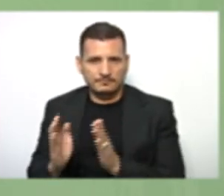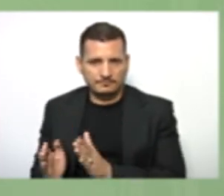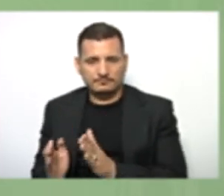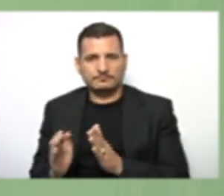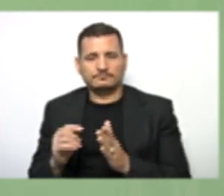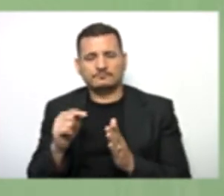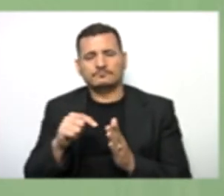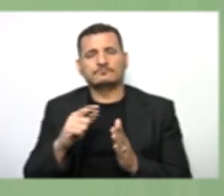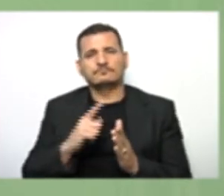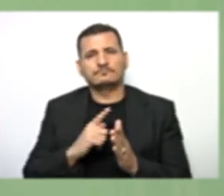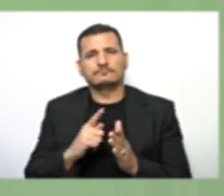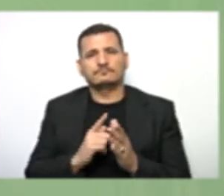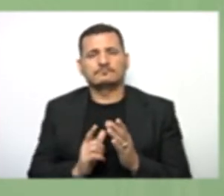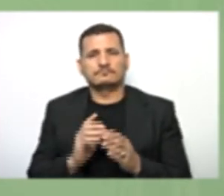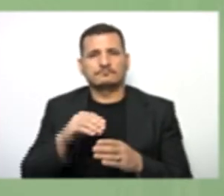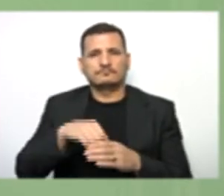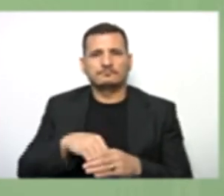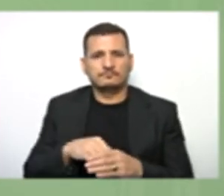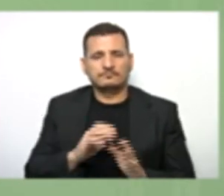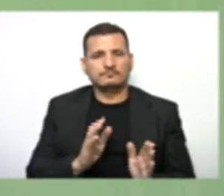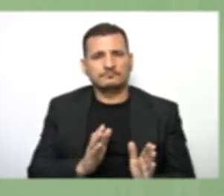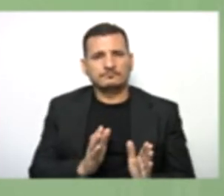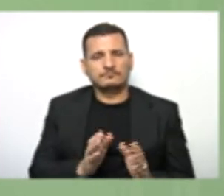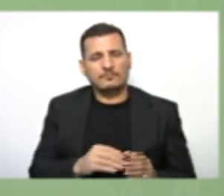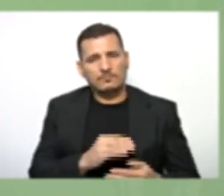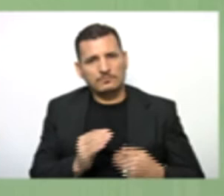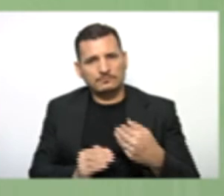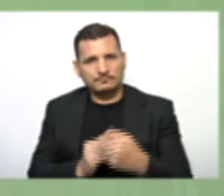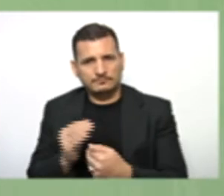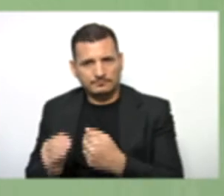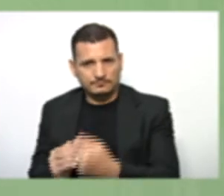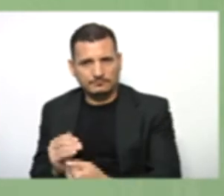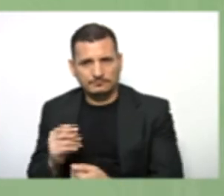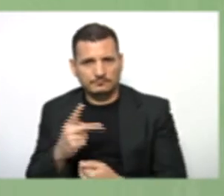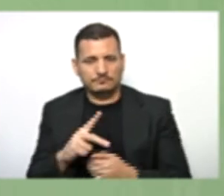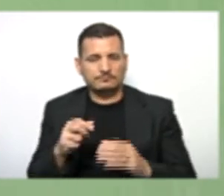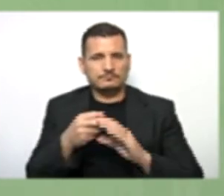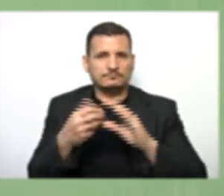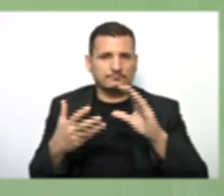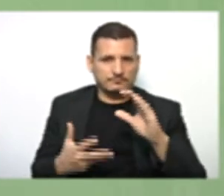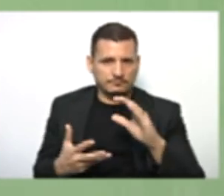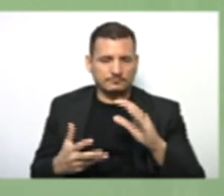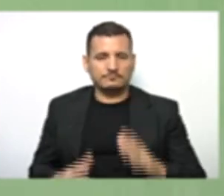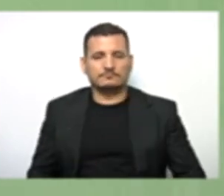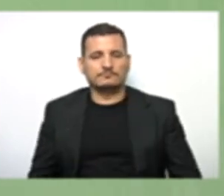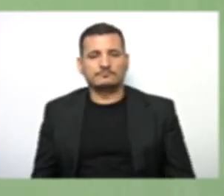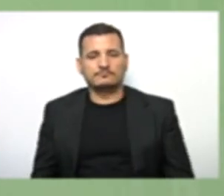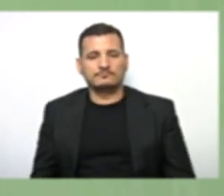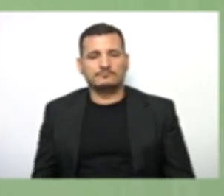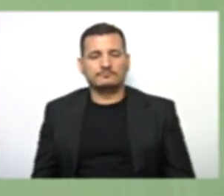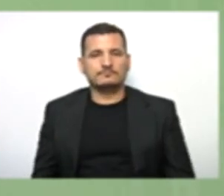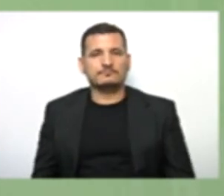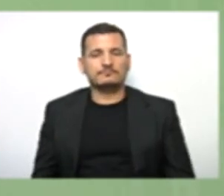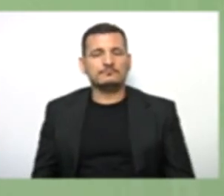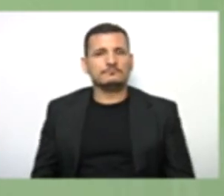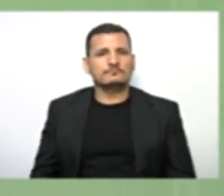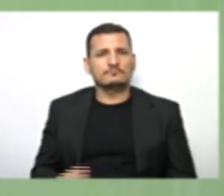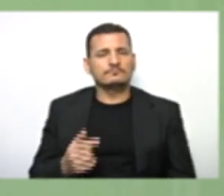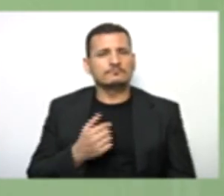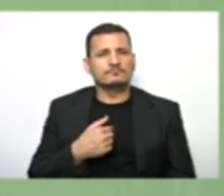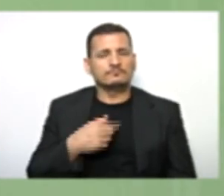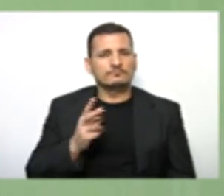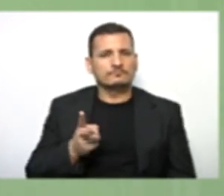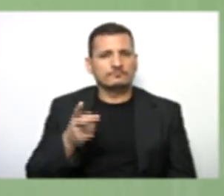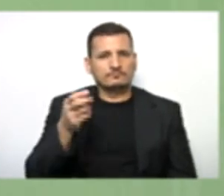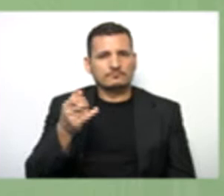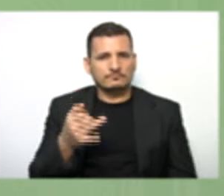referem, né, a um processo, né, e as suas caracterizações. como eu sempre falo, professora, essas